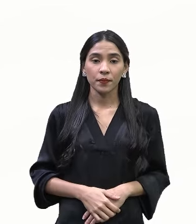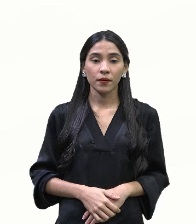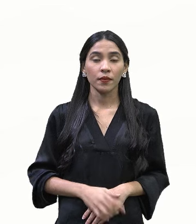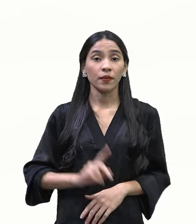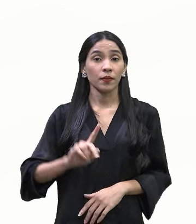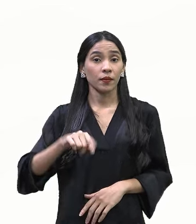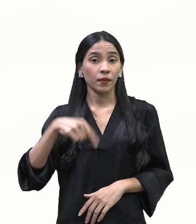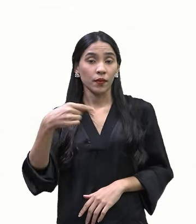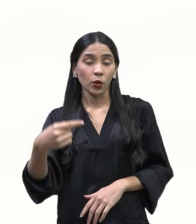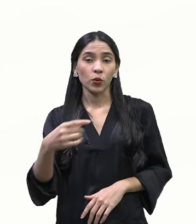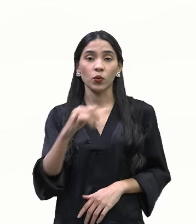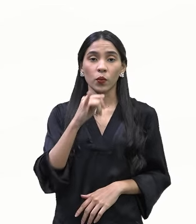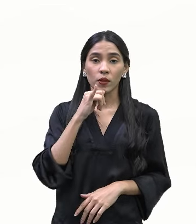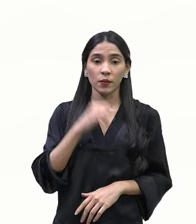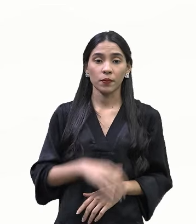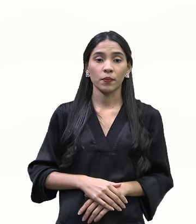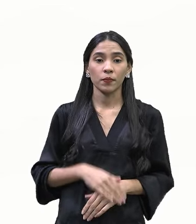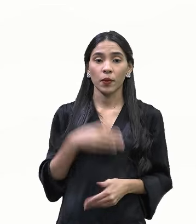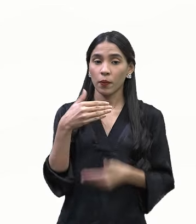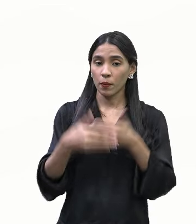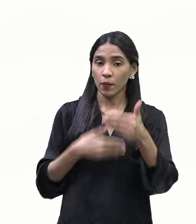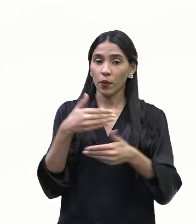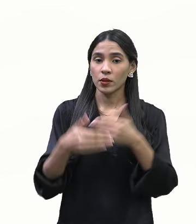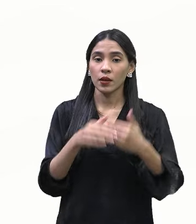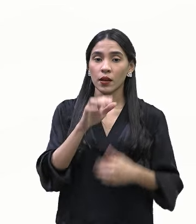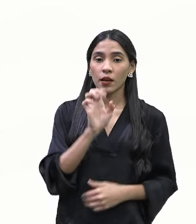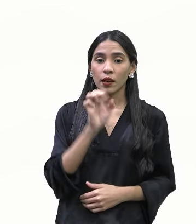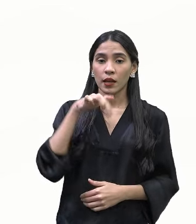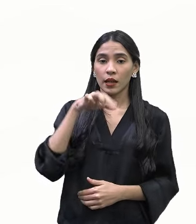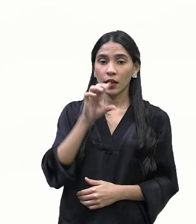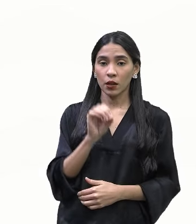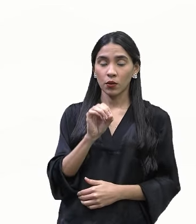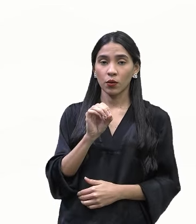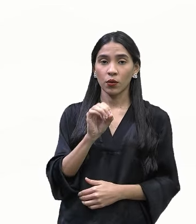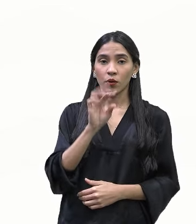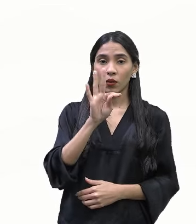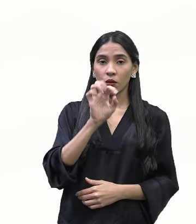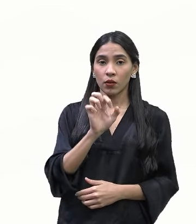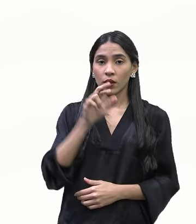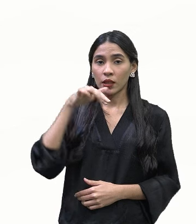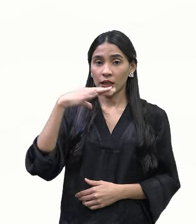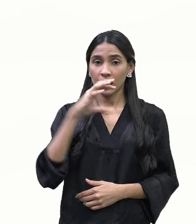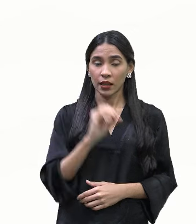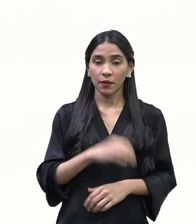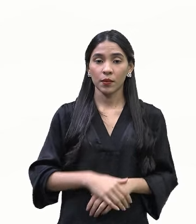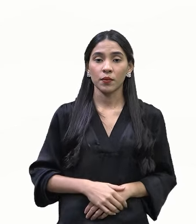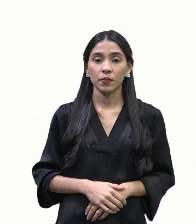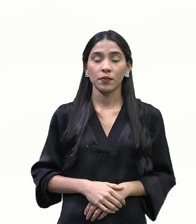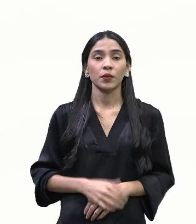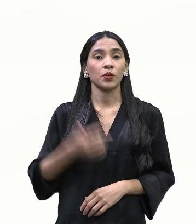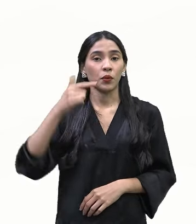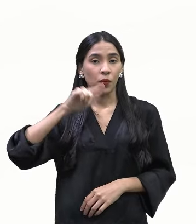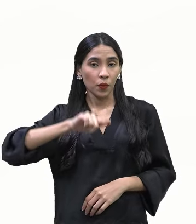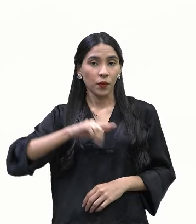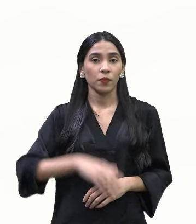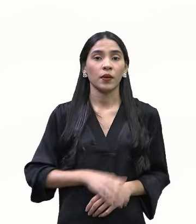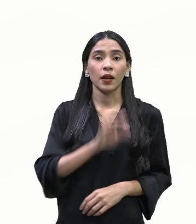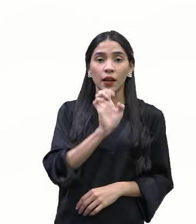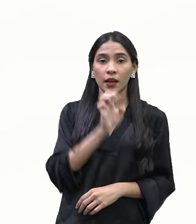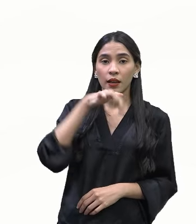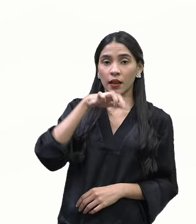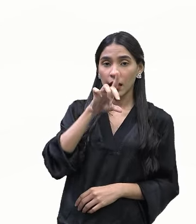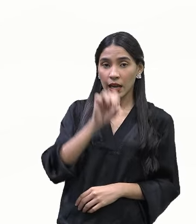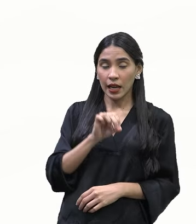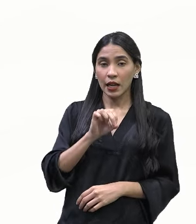Já quando a gente fala sobre processos endotérmicos, que são processos onde, novamente, endo